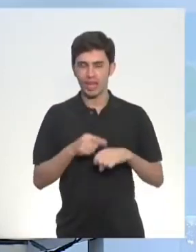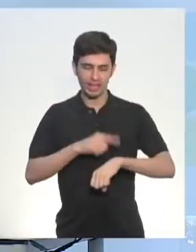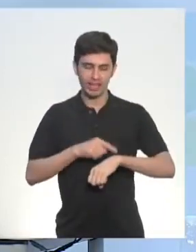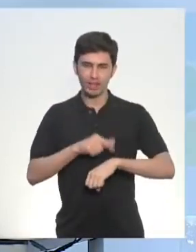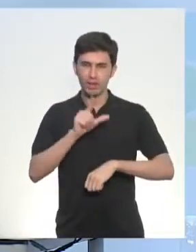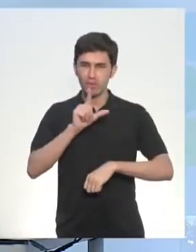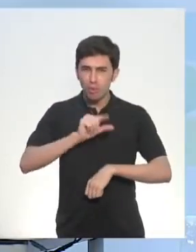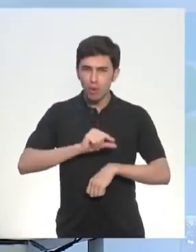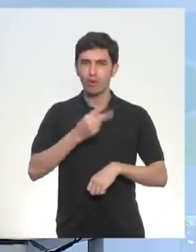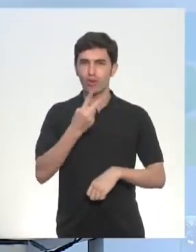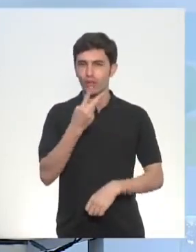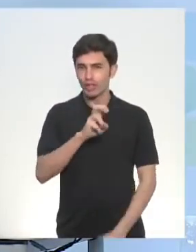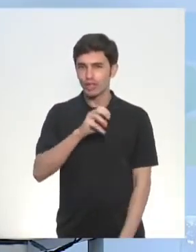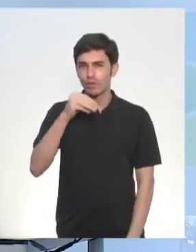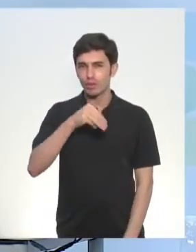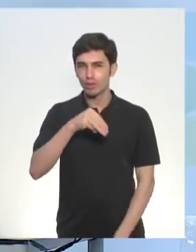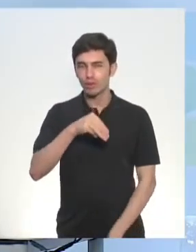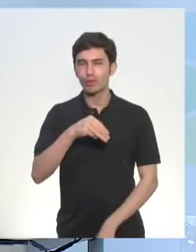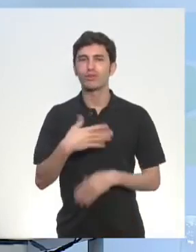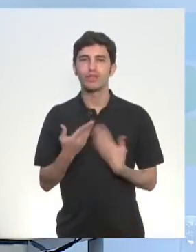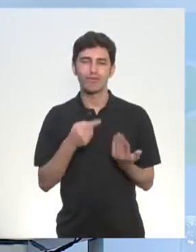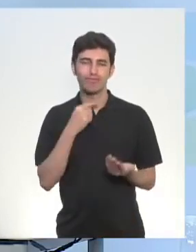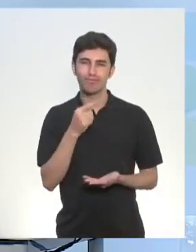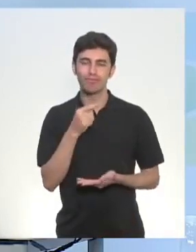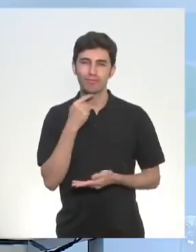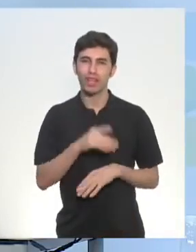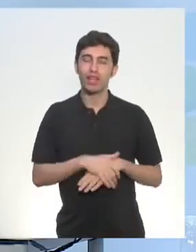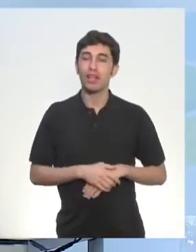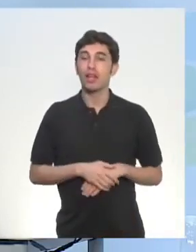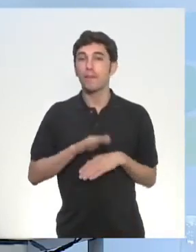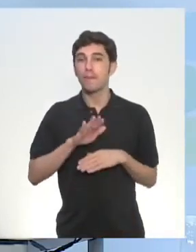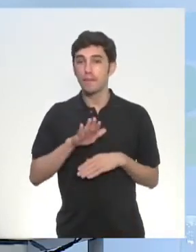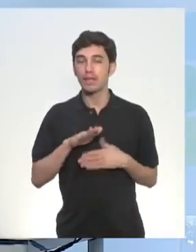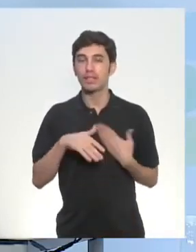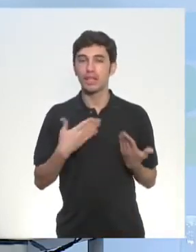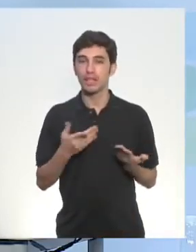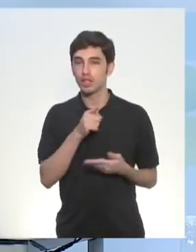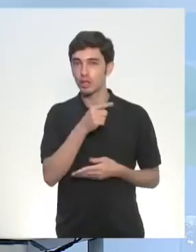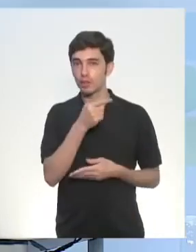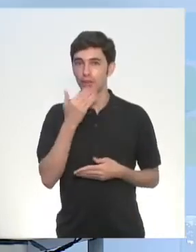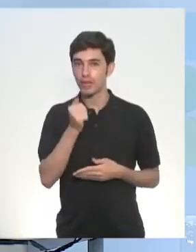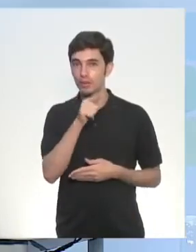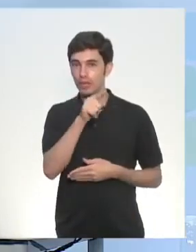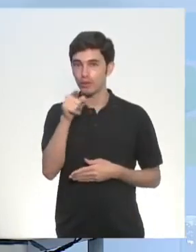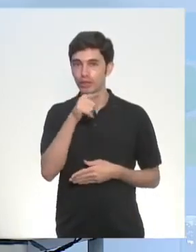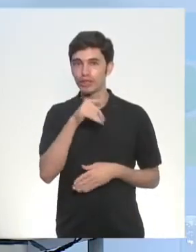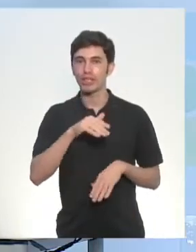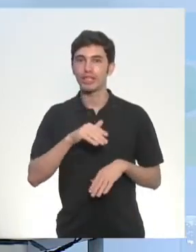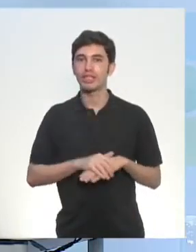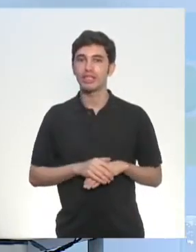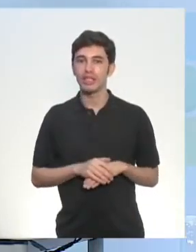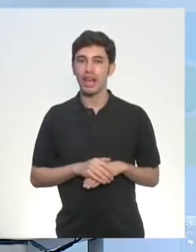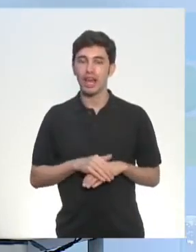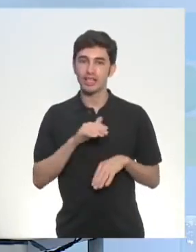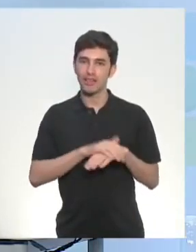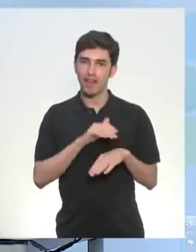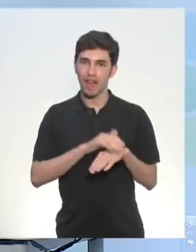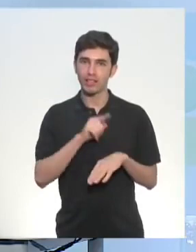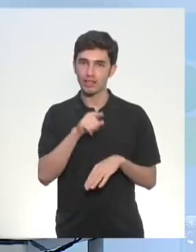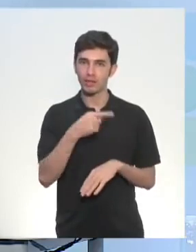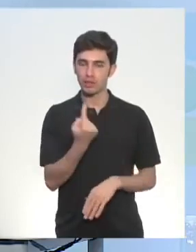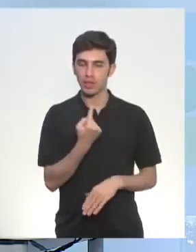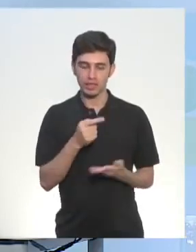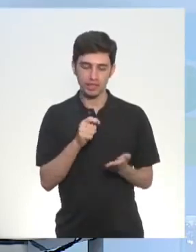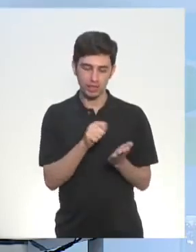minutos de aula, né, por semana. Então, a gente pede aí que vocês, né, vão fazendo os exercícios. Se ficar